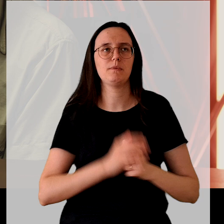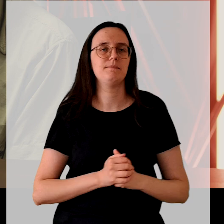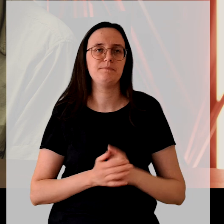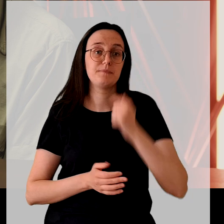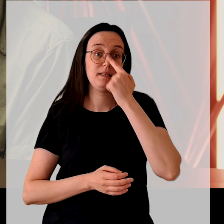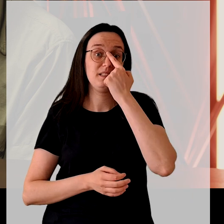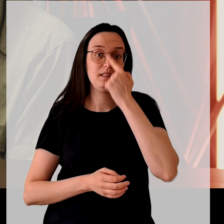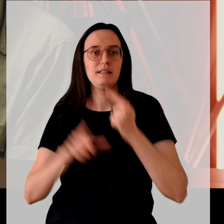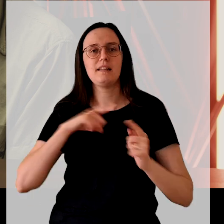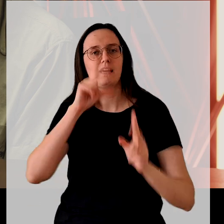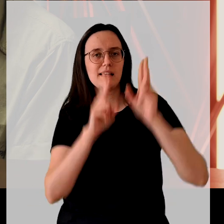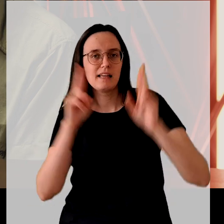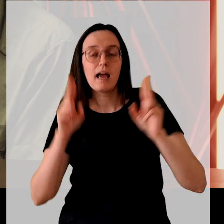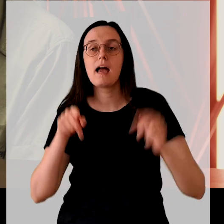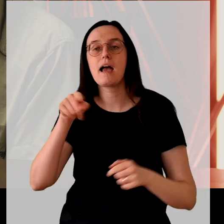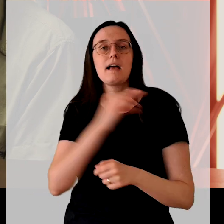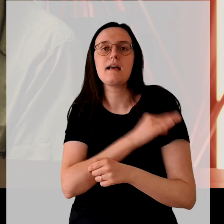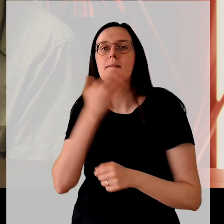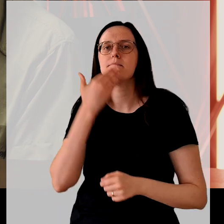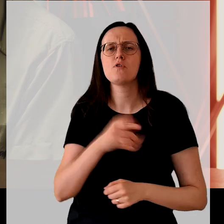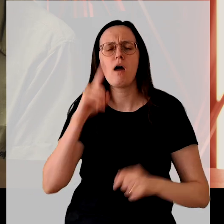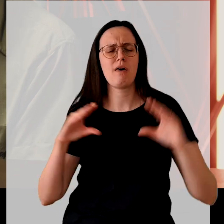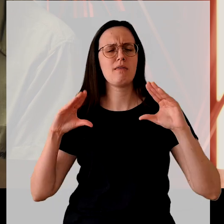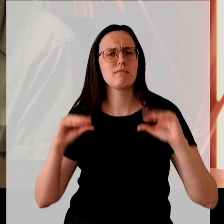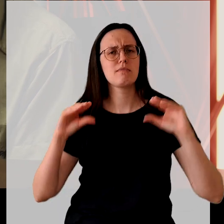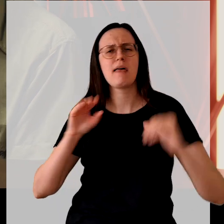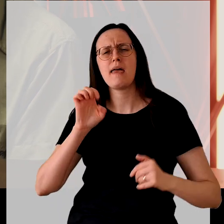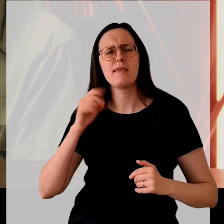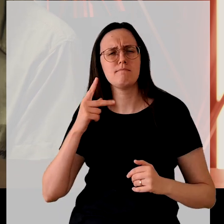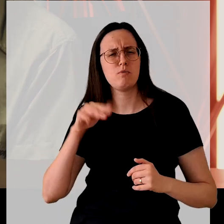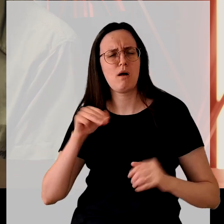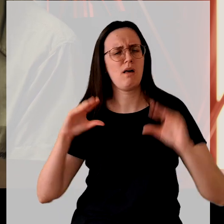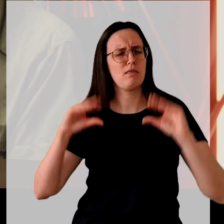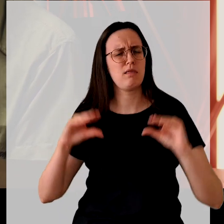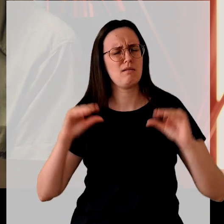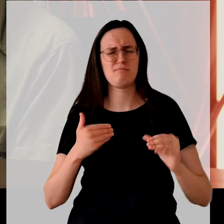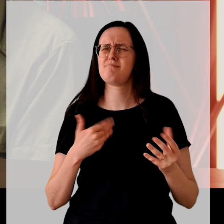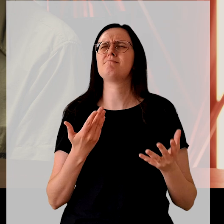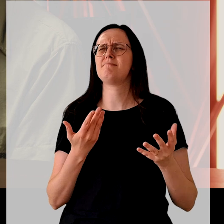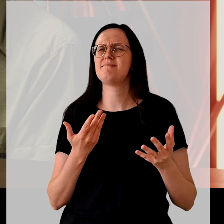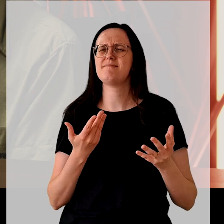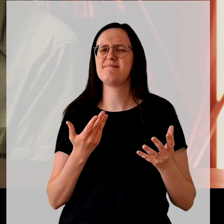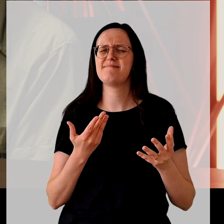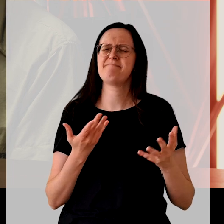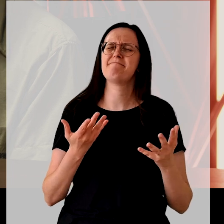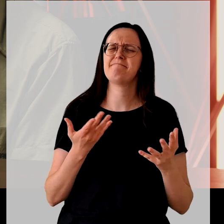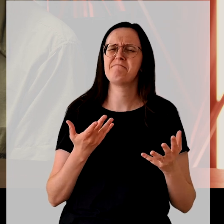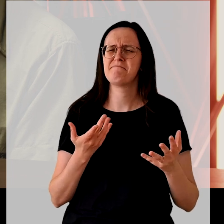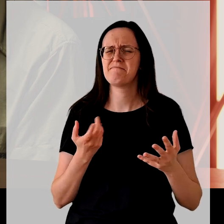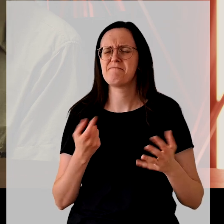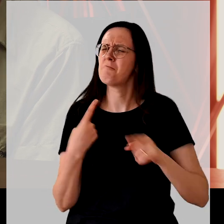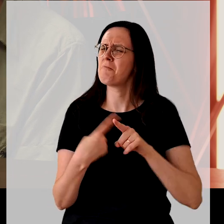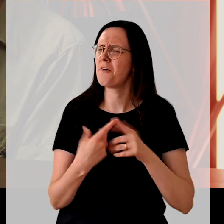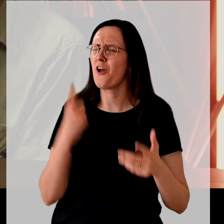Por exemplo, na série que eu fiz, o técnico tinha pedido espuma, né? Eu falei, espuma? Tipo, por